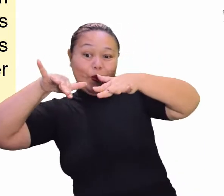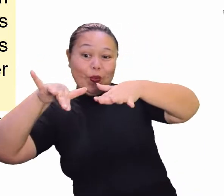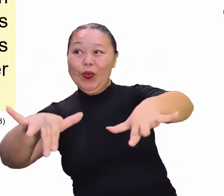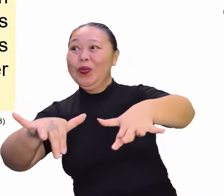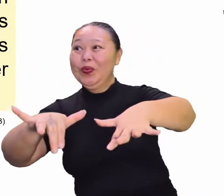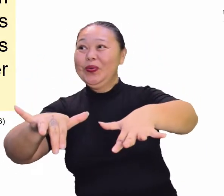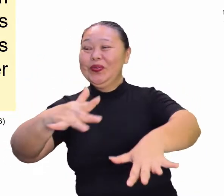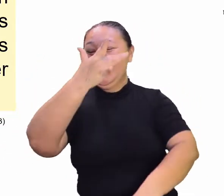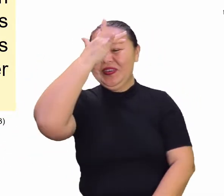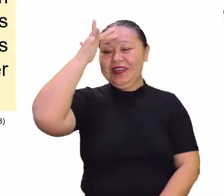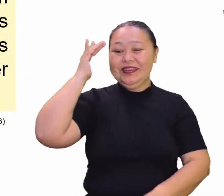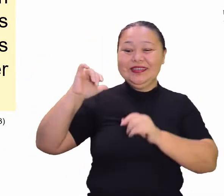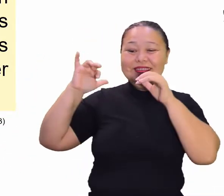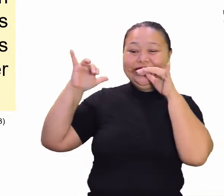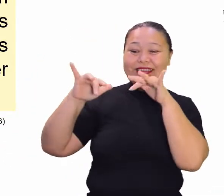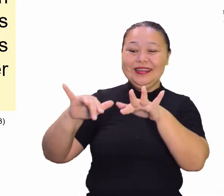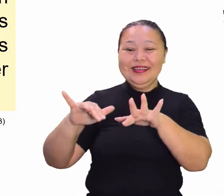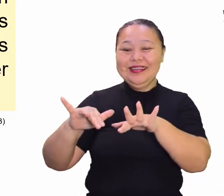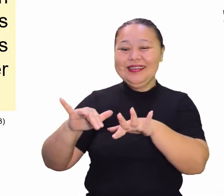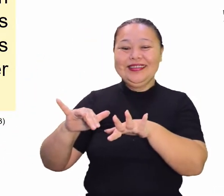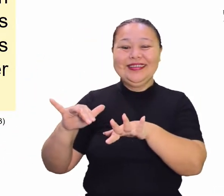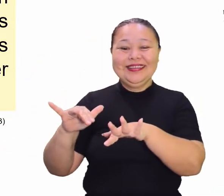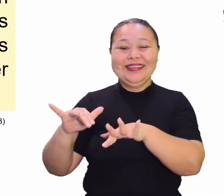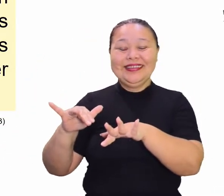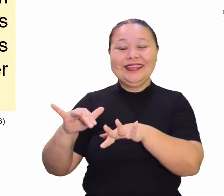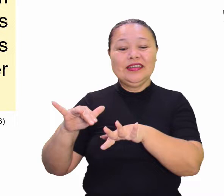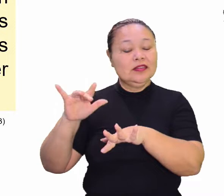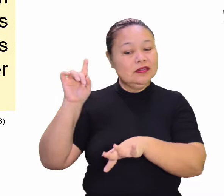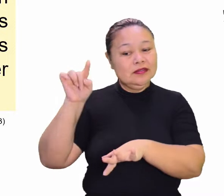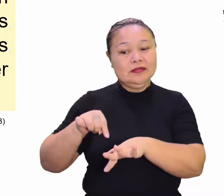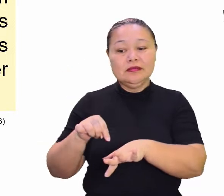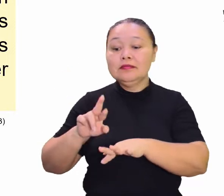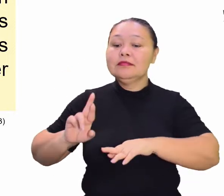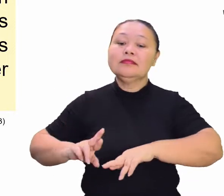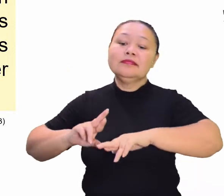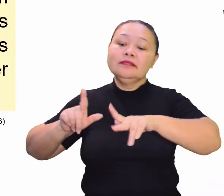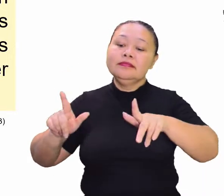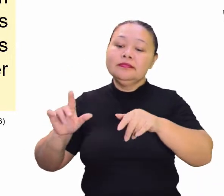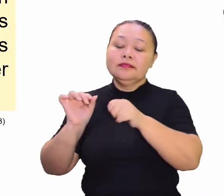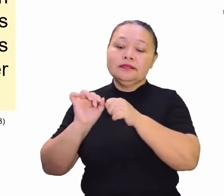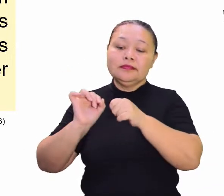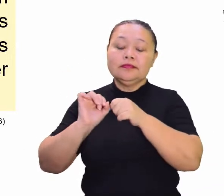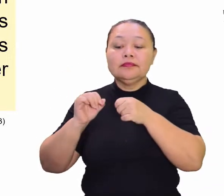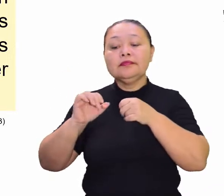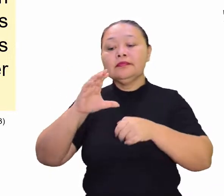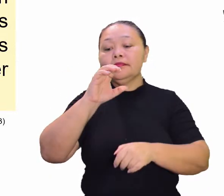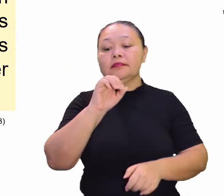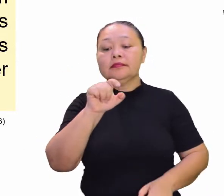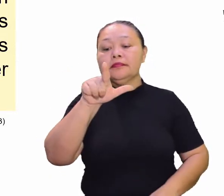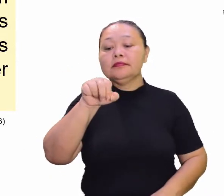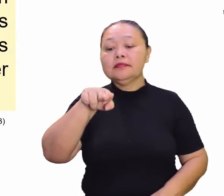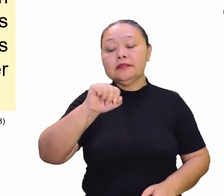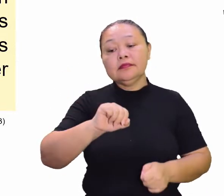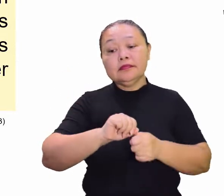povoamento. Povoamento esse que é muito diferente de uma colônia